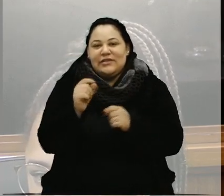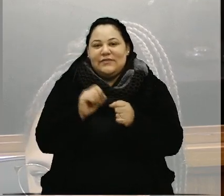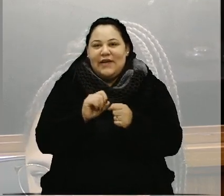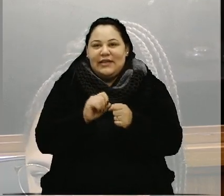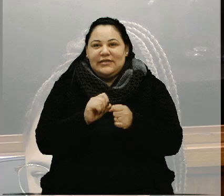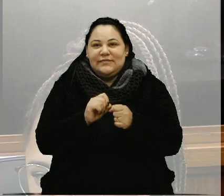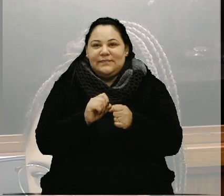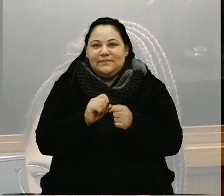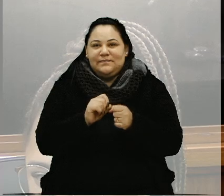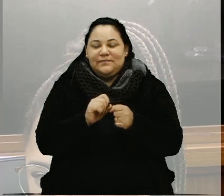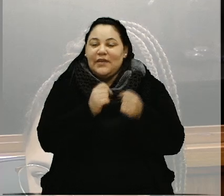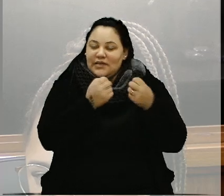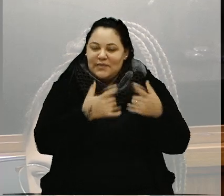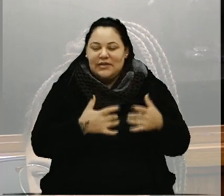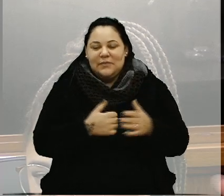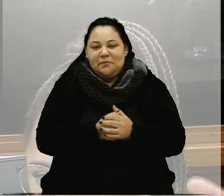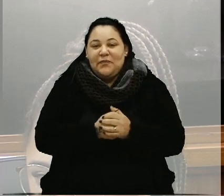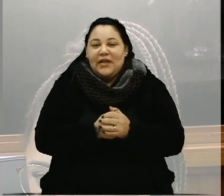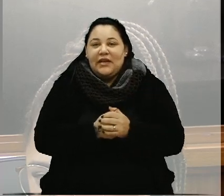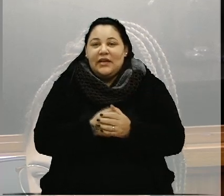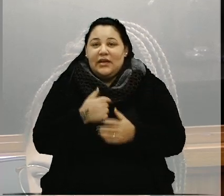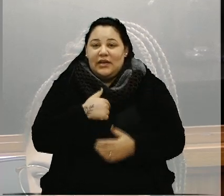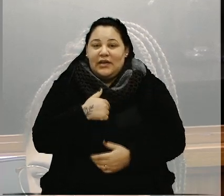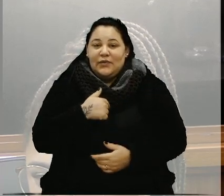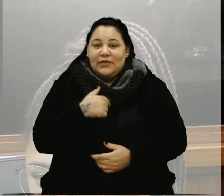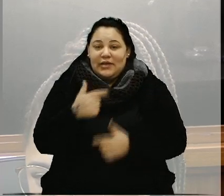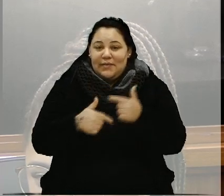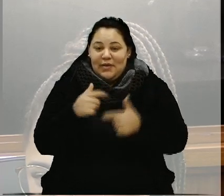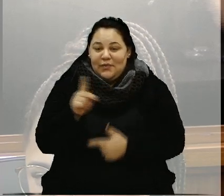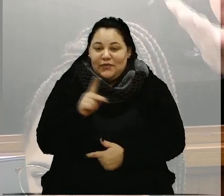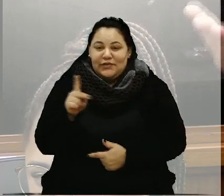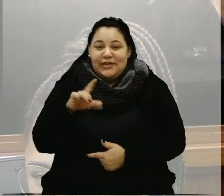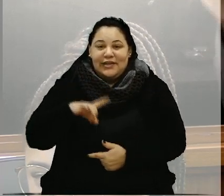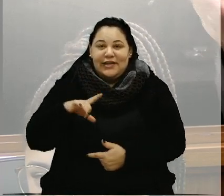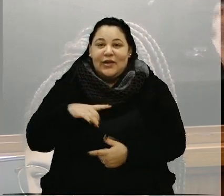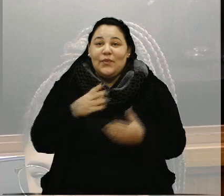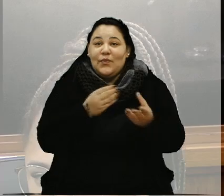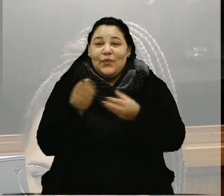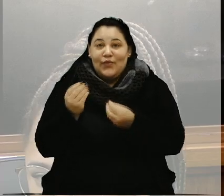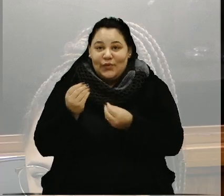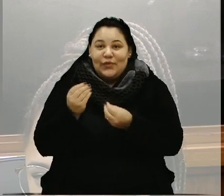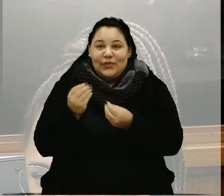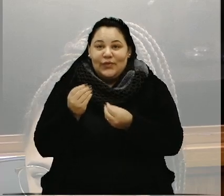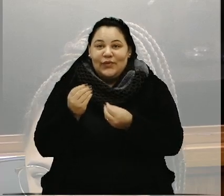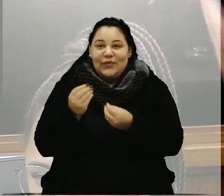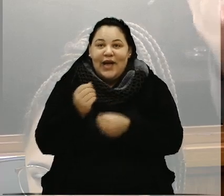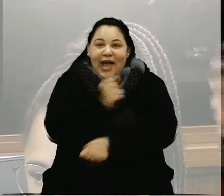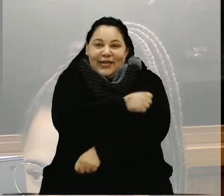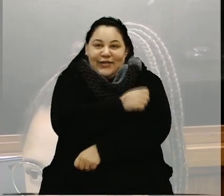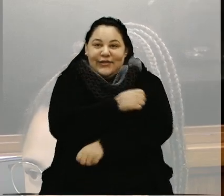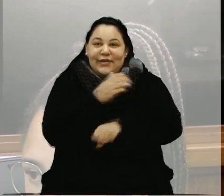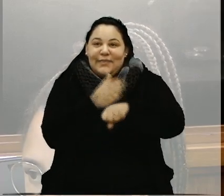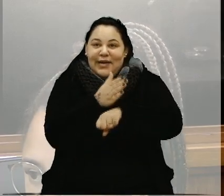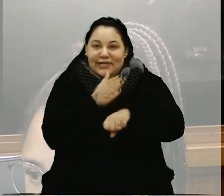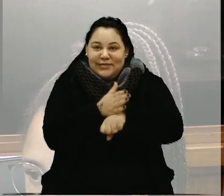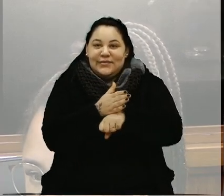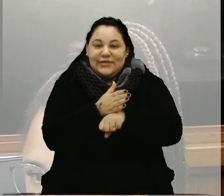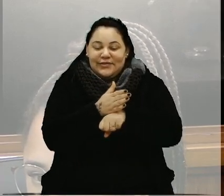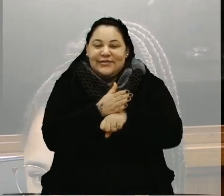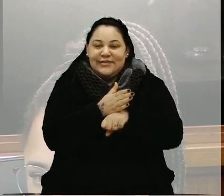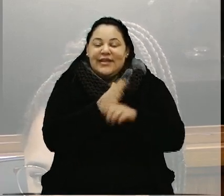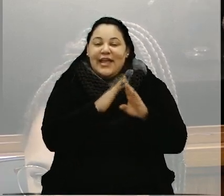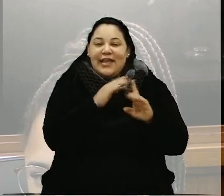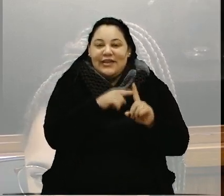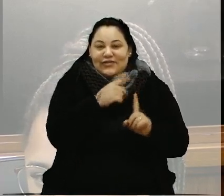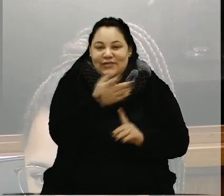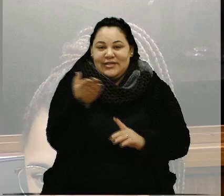nessa breve explanação. Eu sou professor e tenho vários ex-alunos e ex-alunas que participam, são participantes da igreja de vocês,